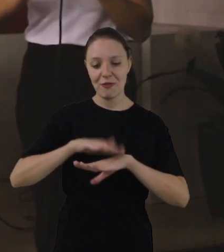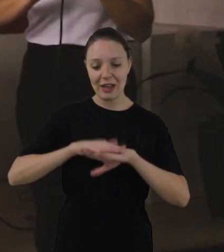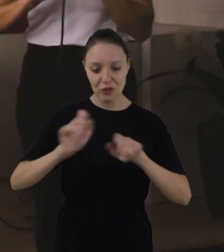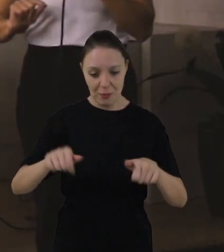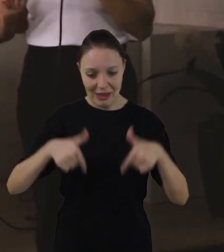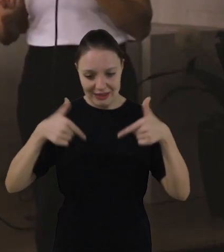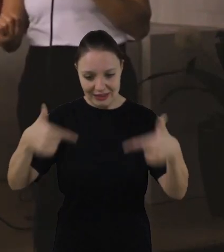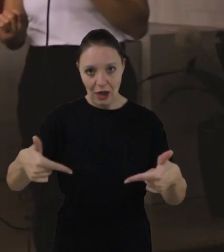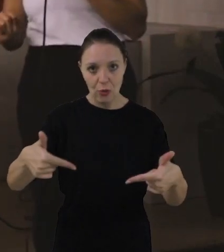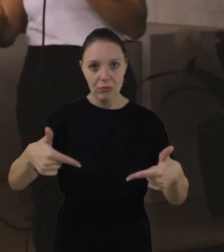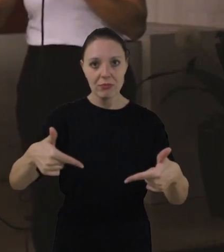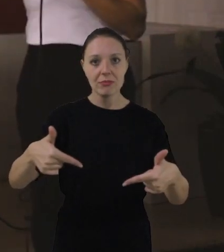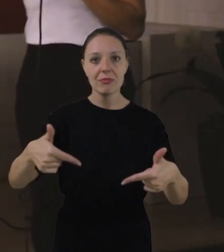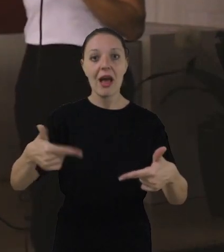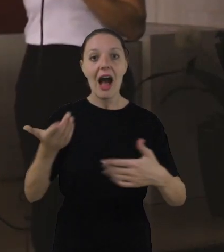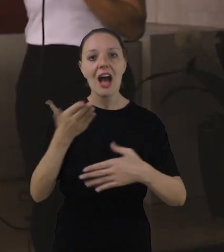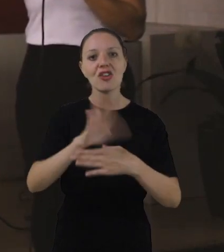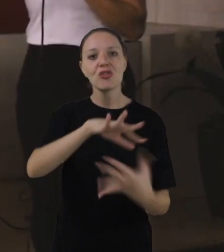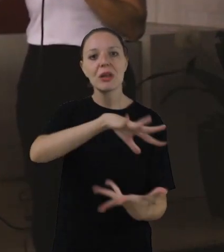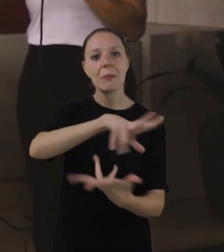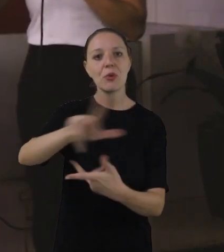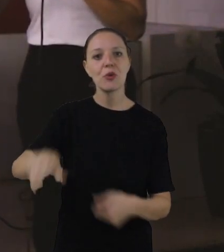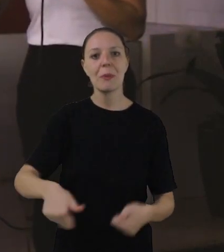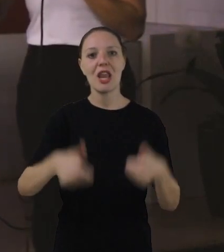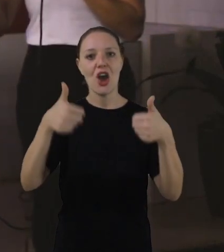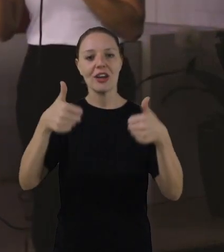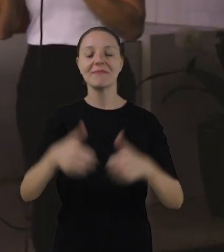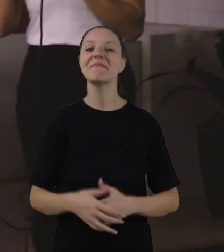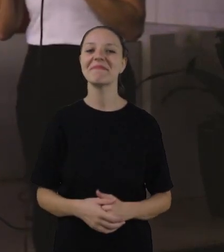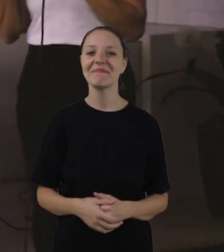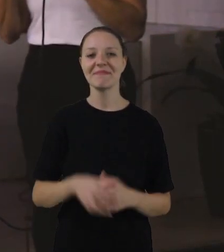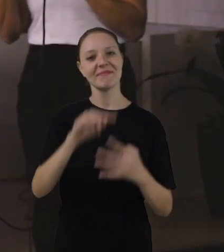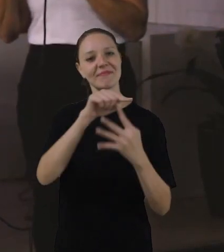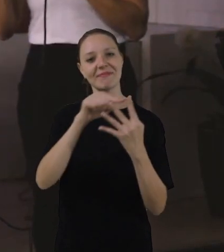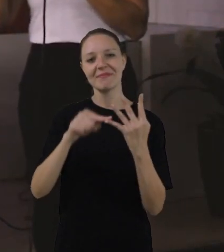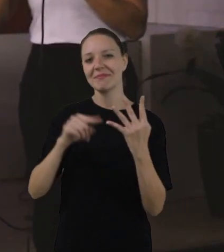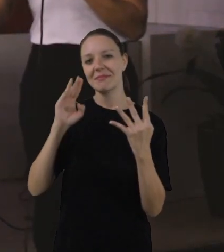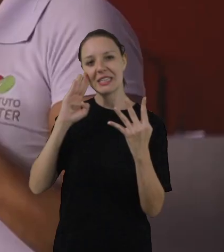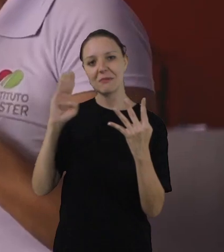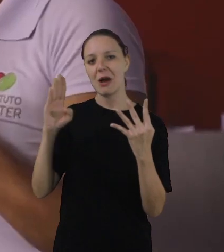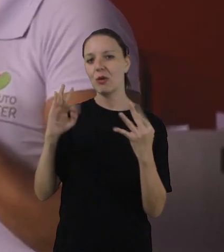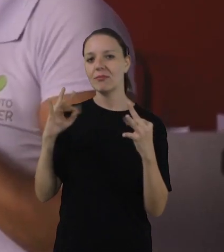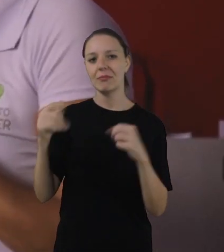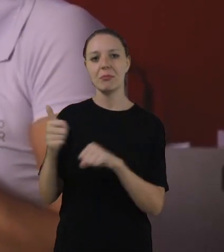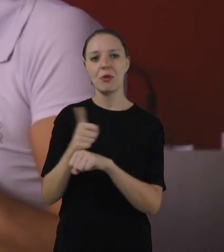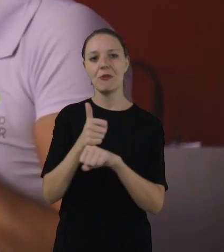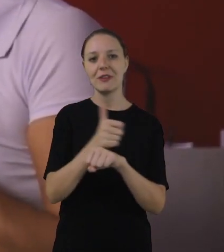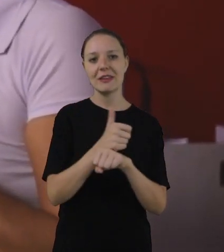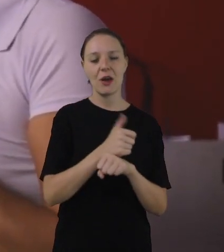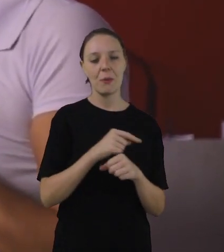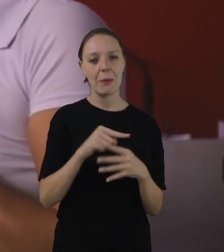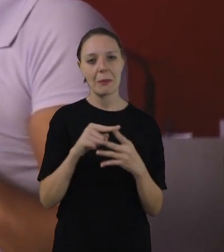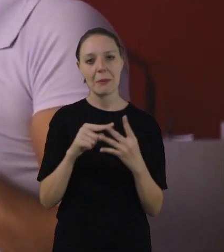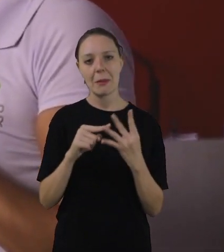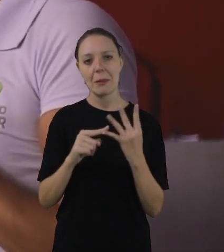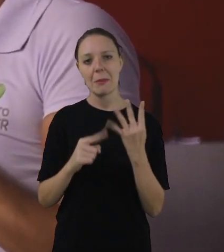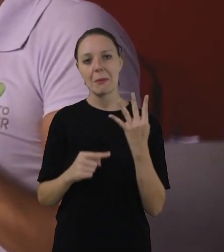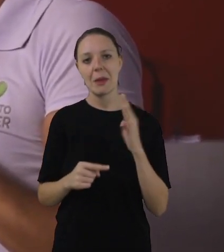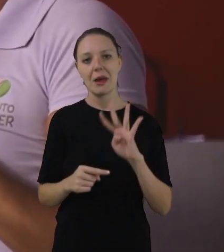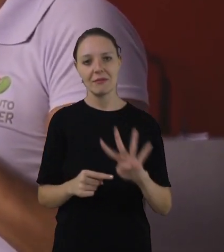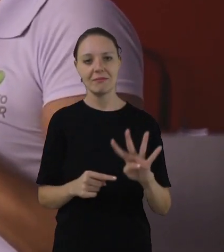algo que modifica o mundo. São essas 4 questões que formam o Ikigai e que se aplicam em todas as